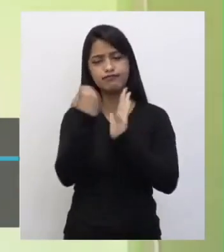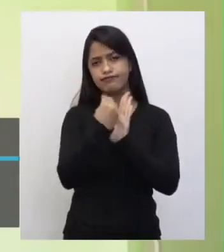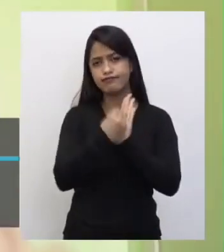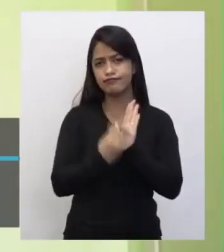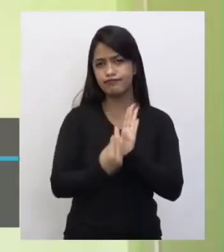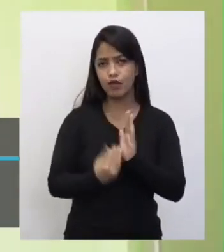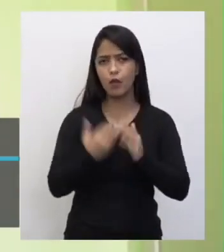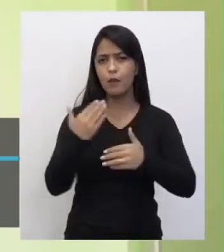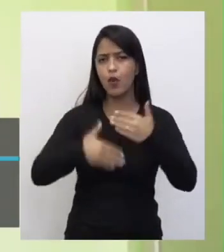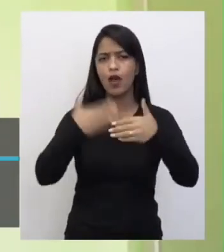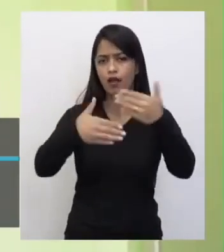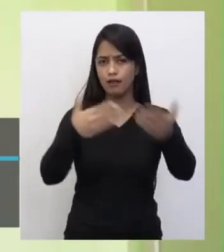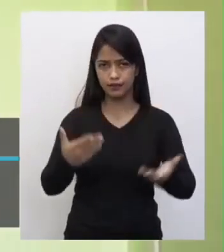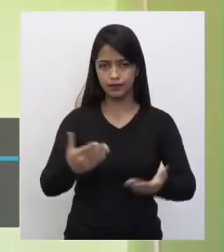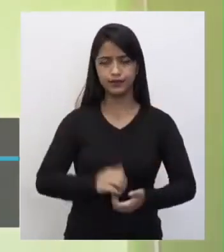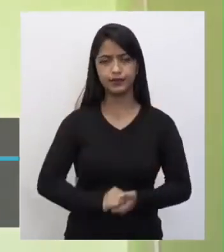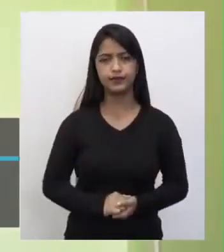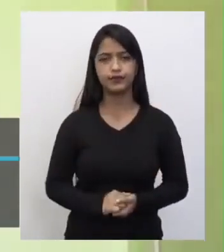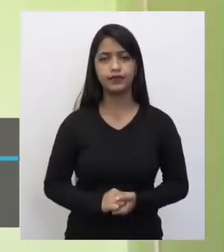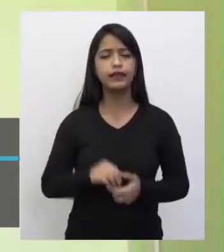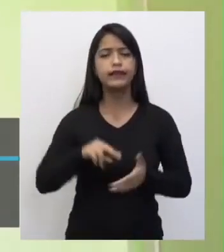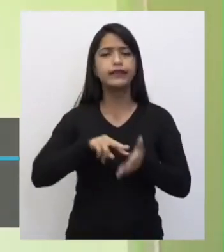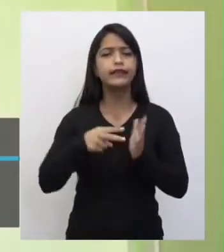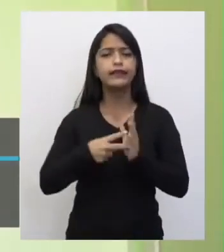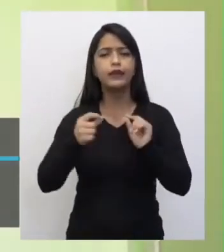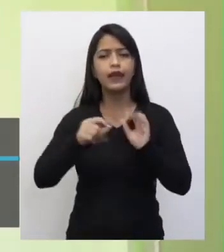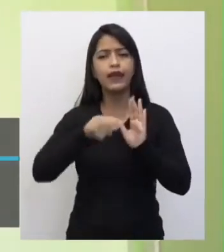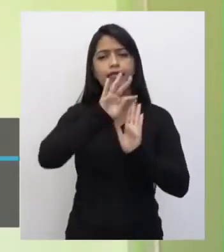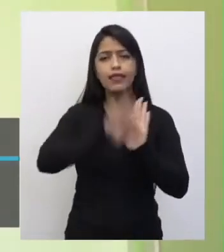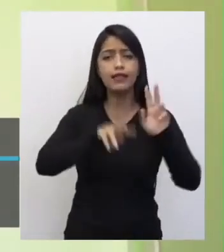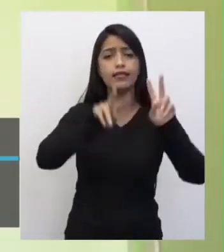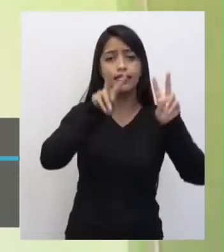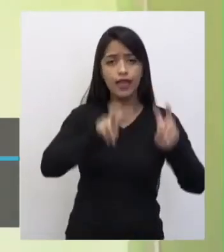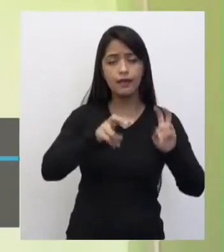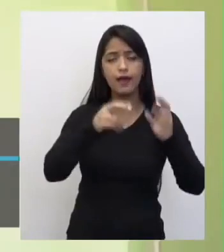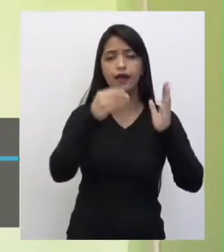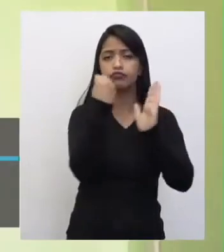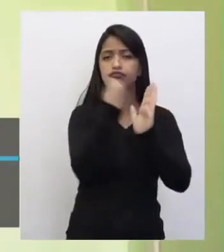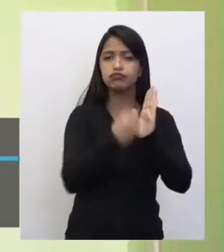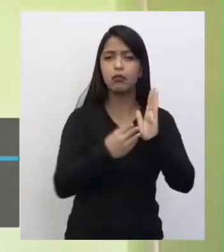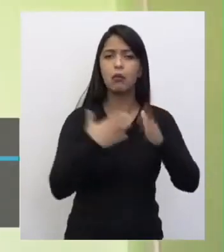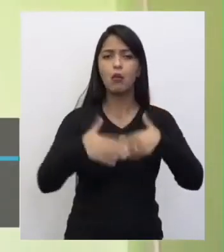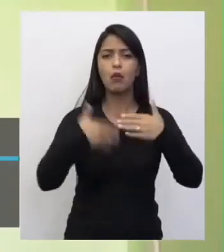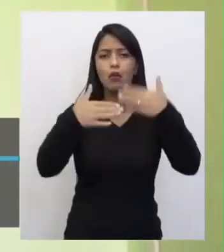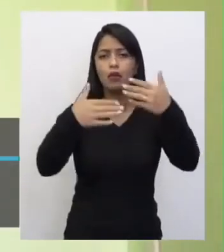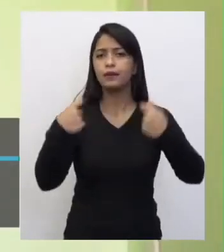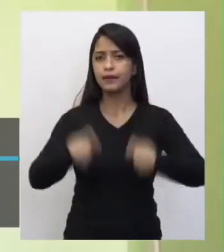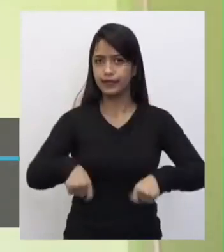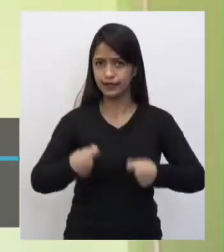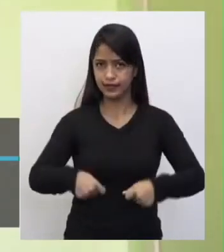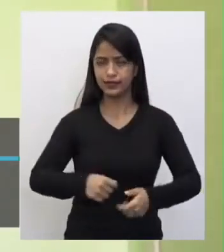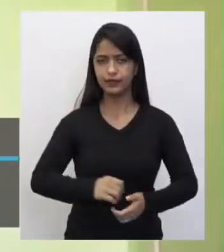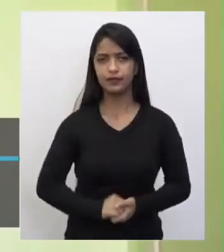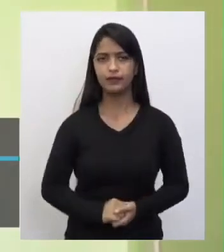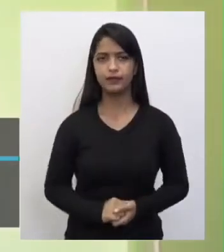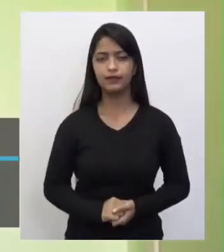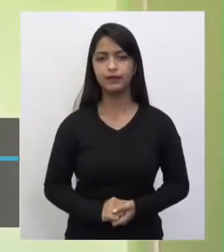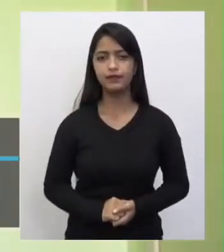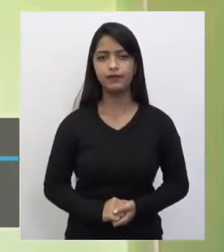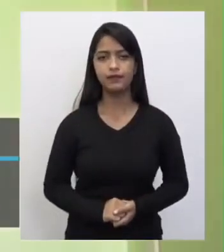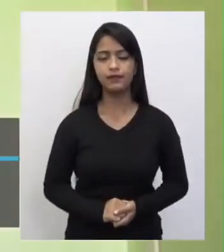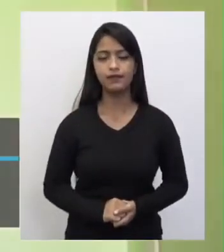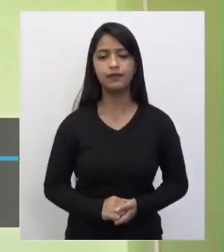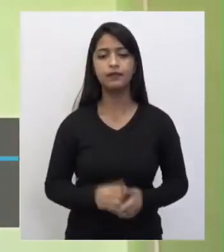que esse avanço do texto, essa progressão do tema, do assunto, né? Então, esses dois itens que nós